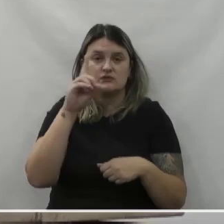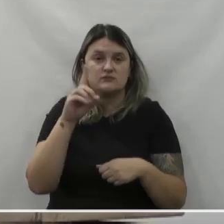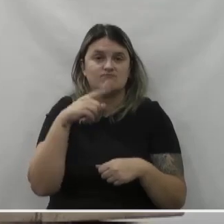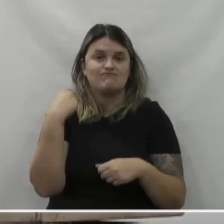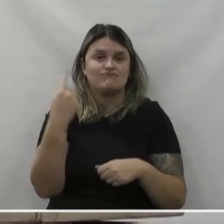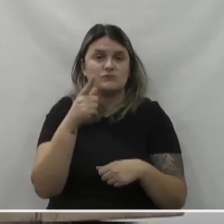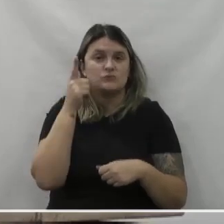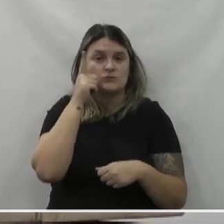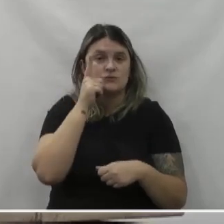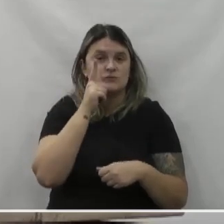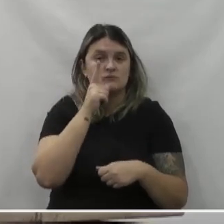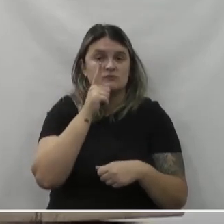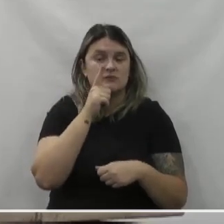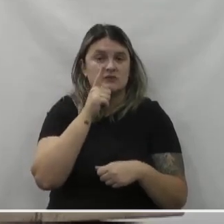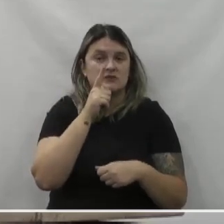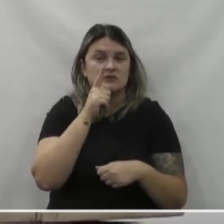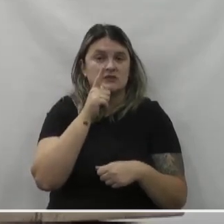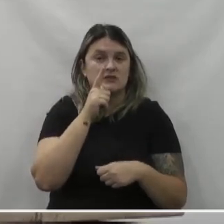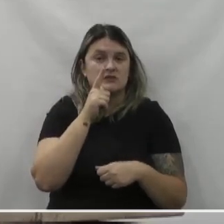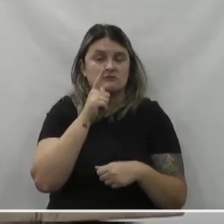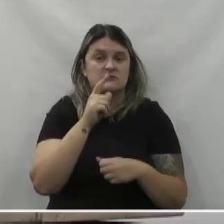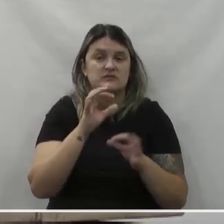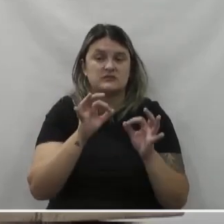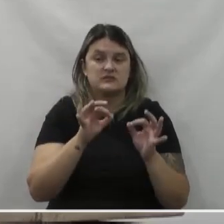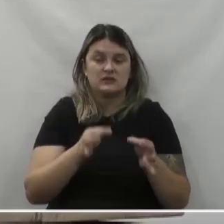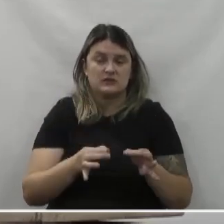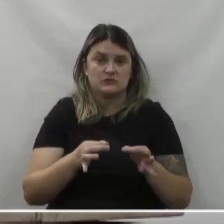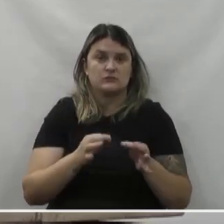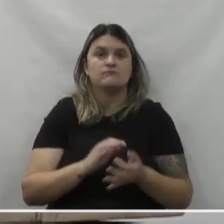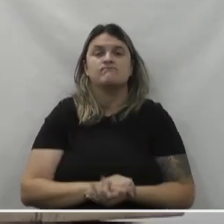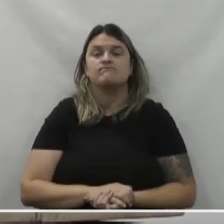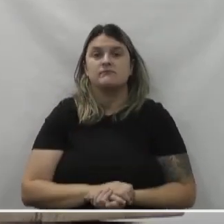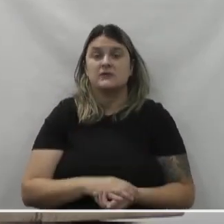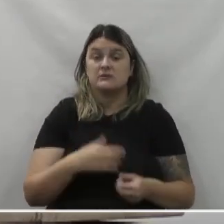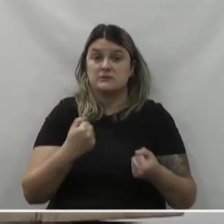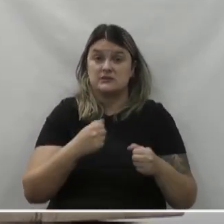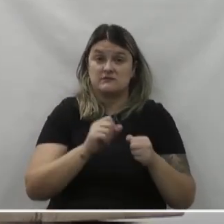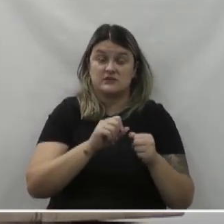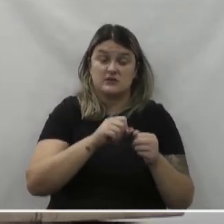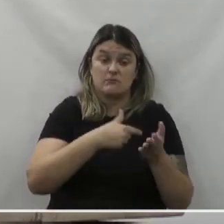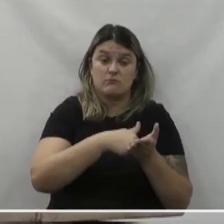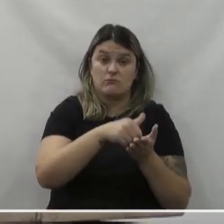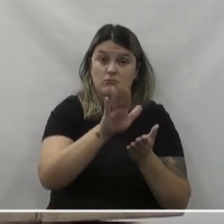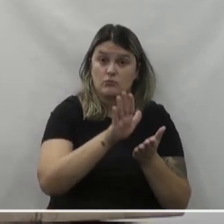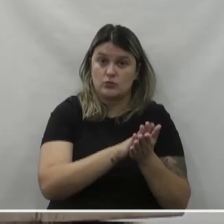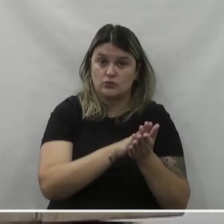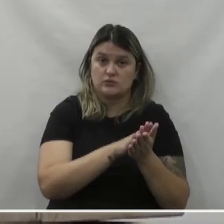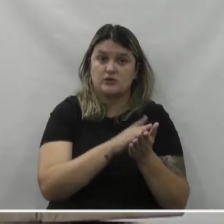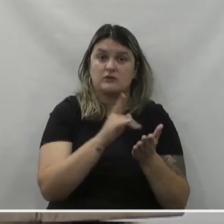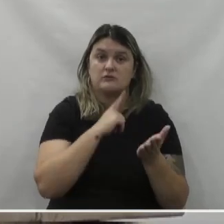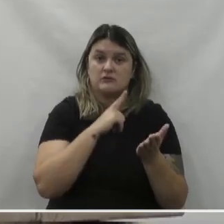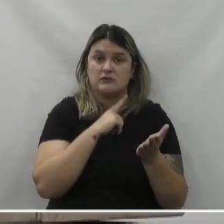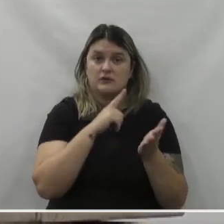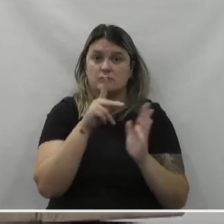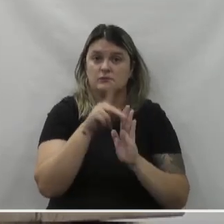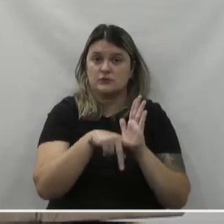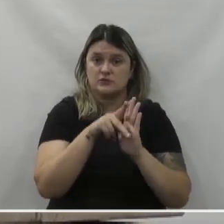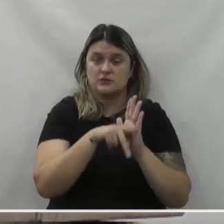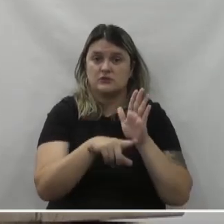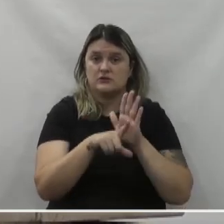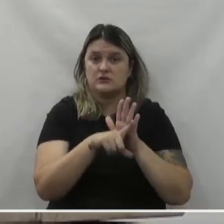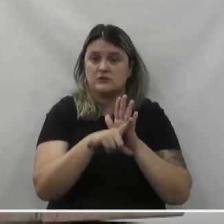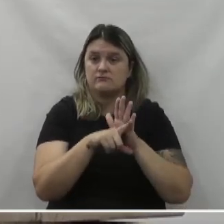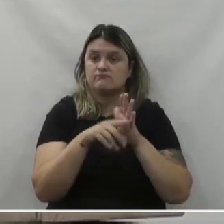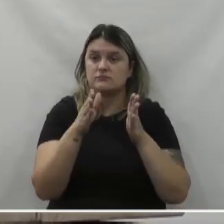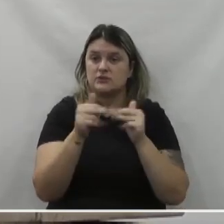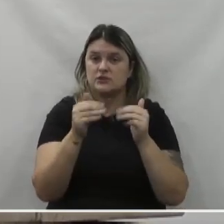consiga devidamente ter a fiscalização e que seja feitas as multas, como está no nosso projeto de lei. Então, eu peço o